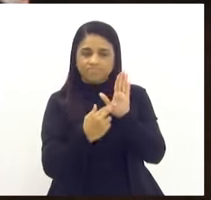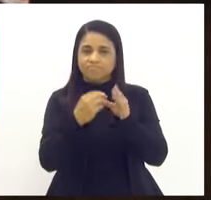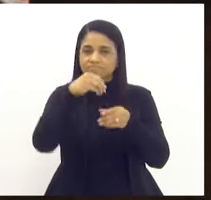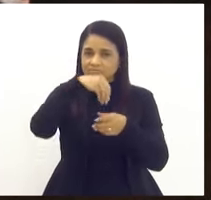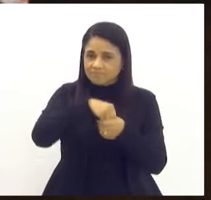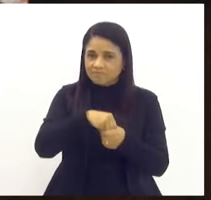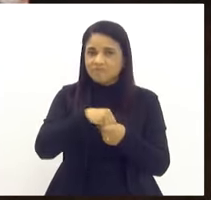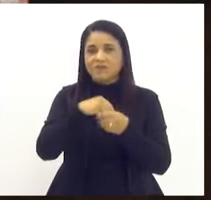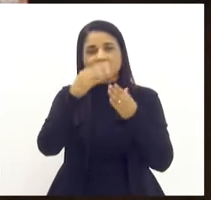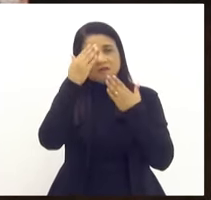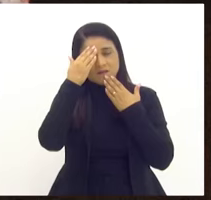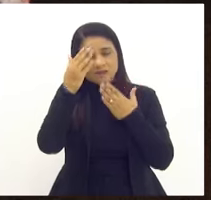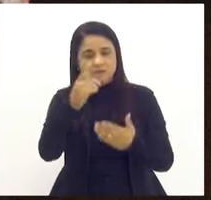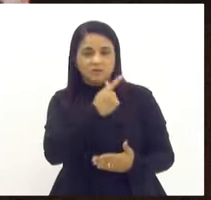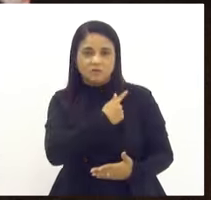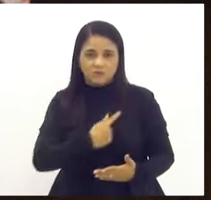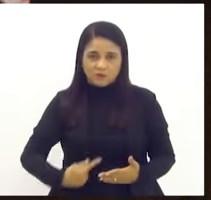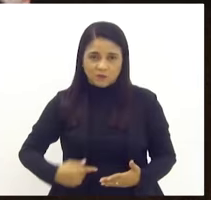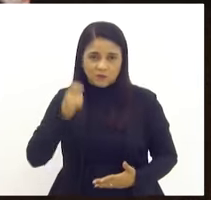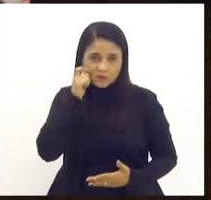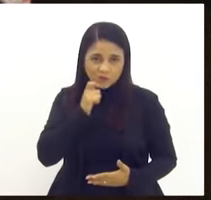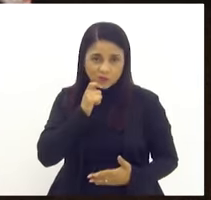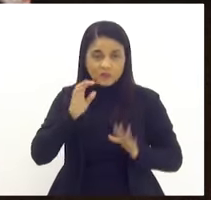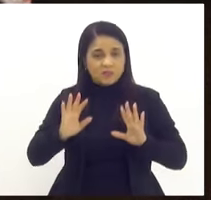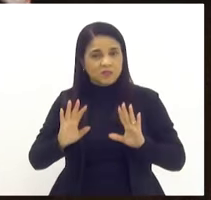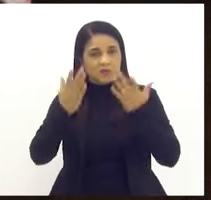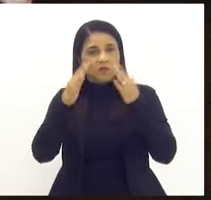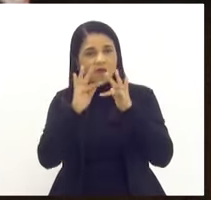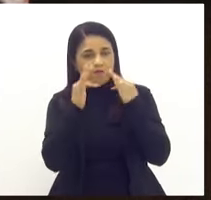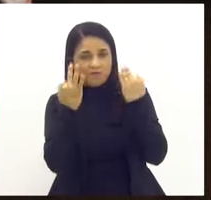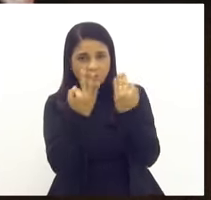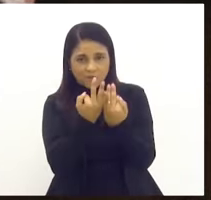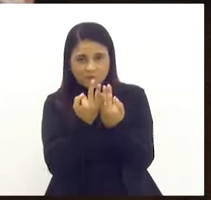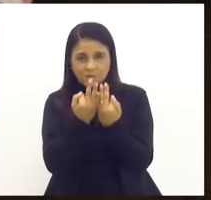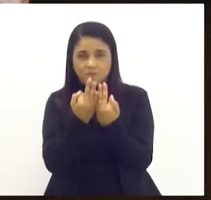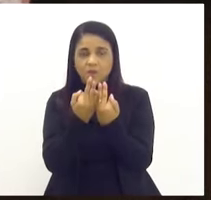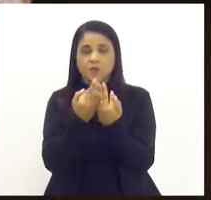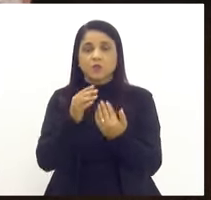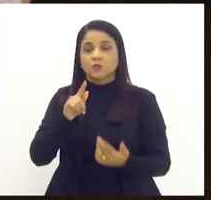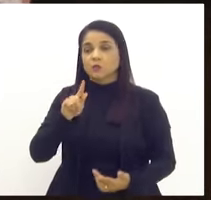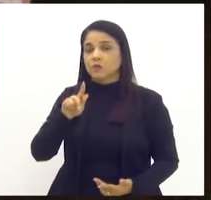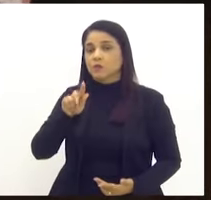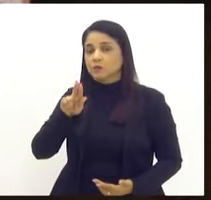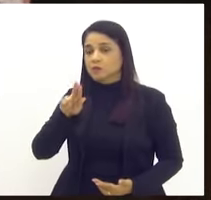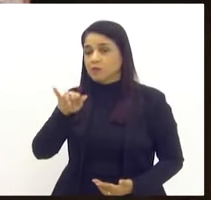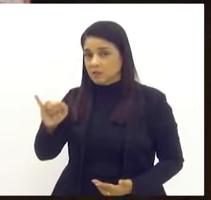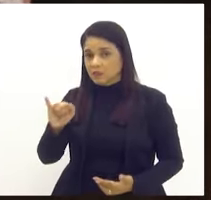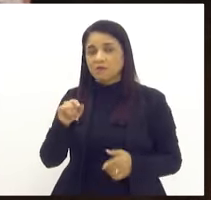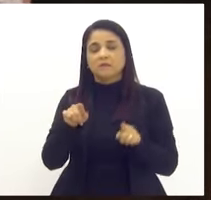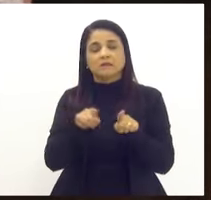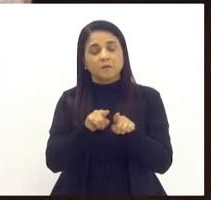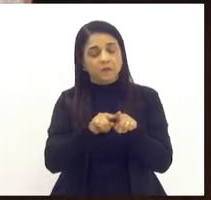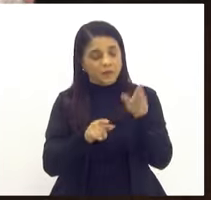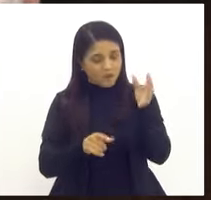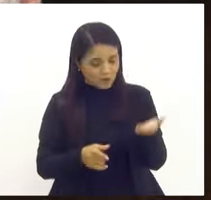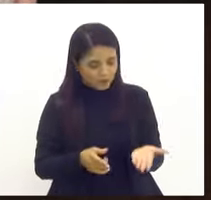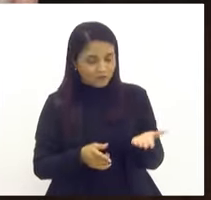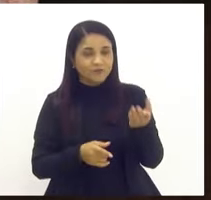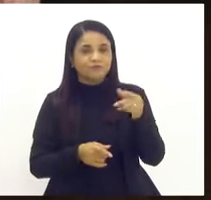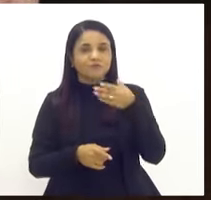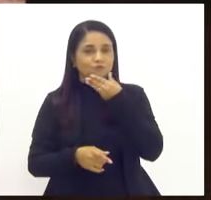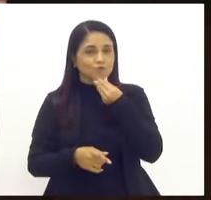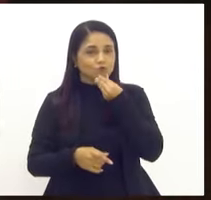agradecer ao Governador Cláudio Castro e saudar a toda a família do Gui e ao próprio Gui que hoje é um grande